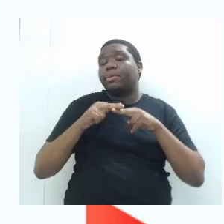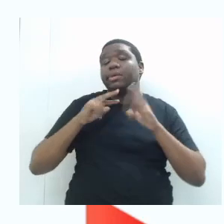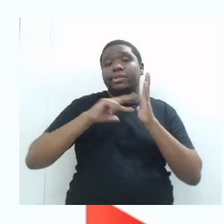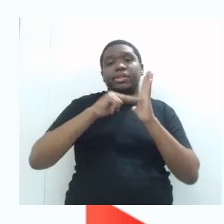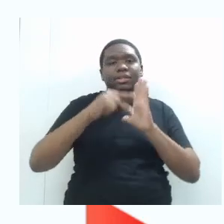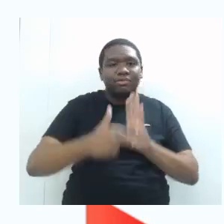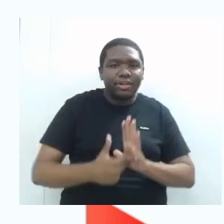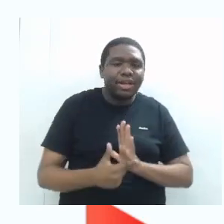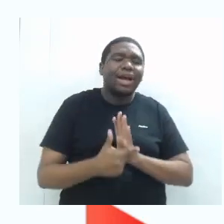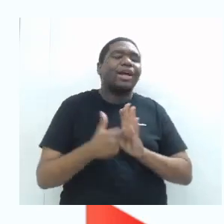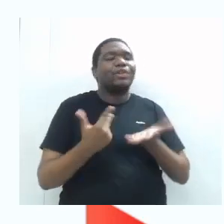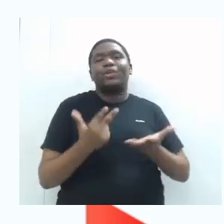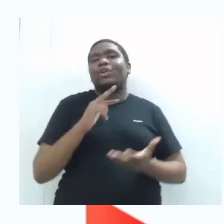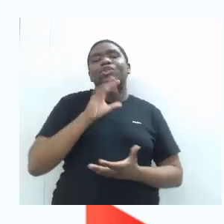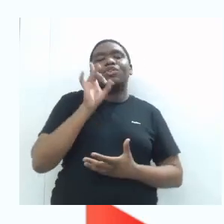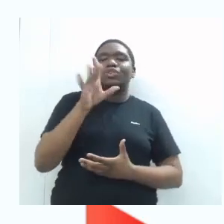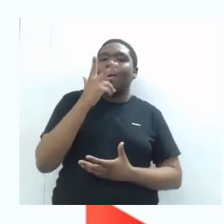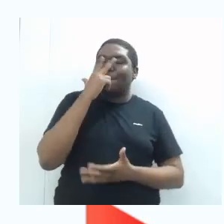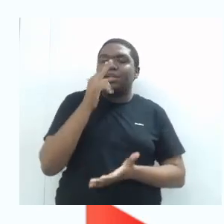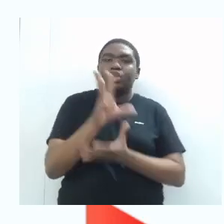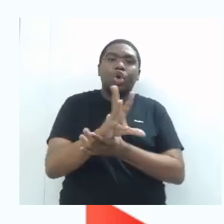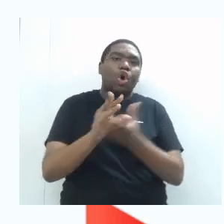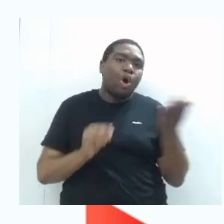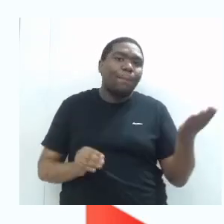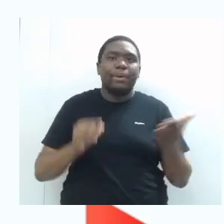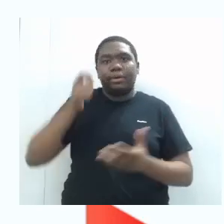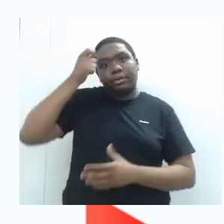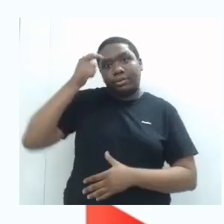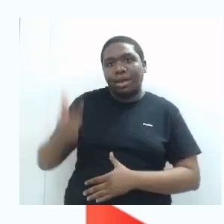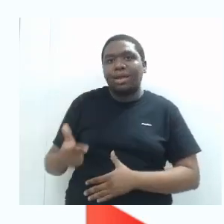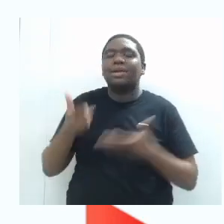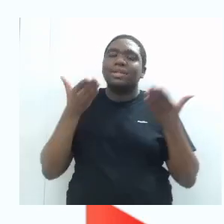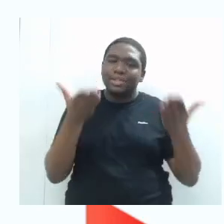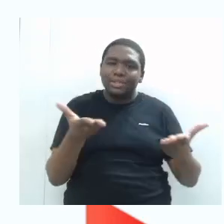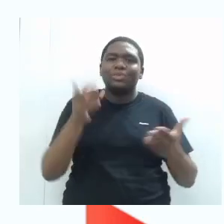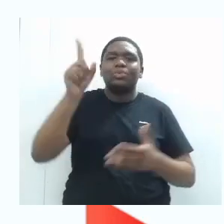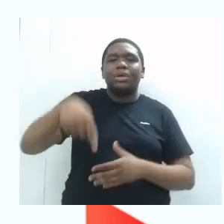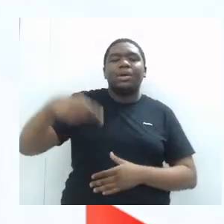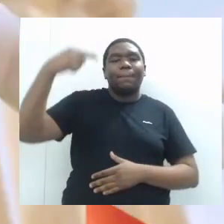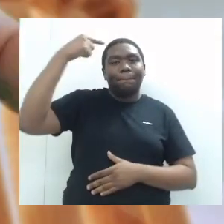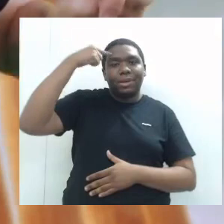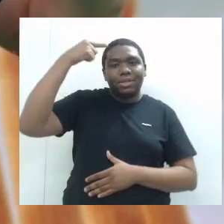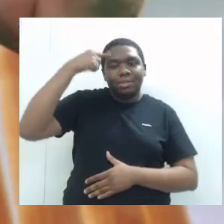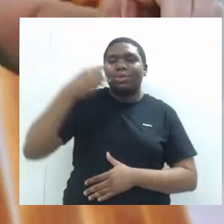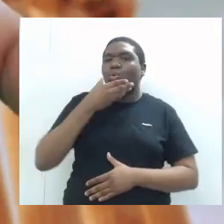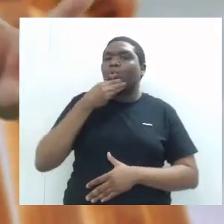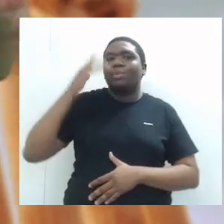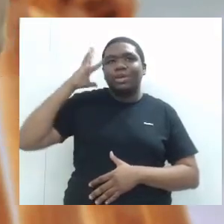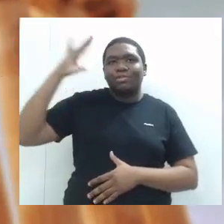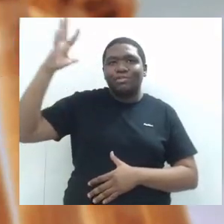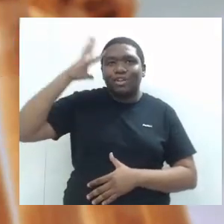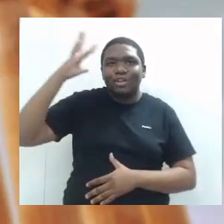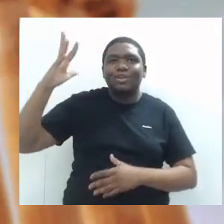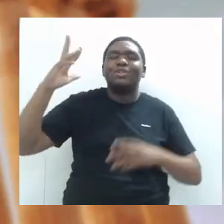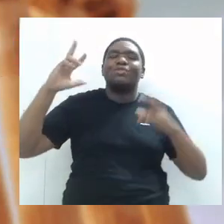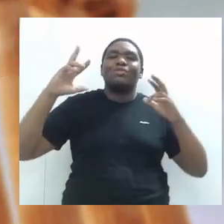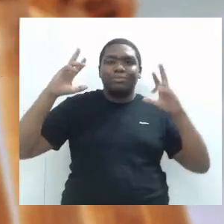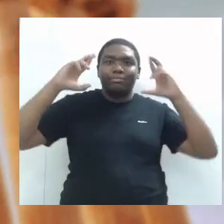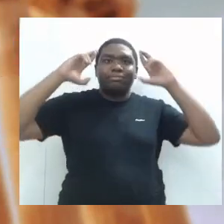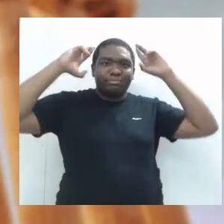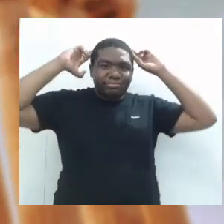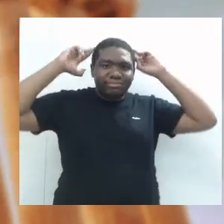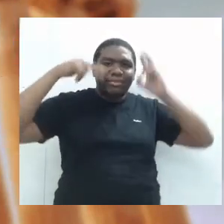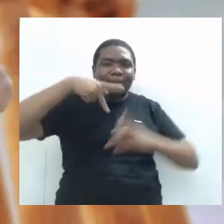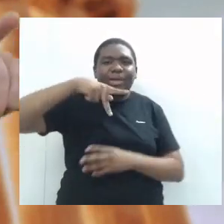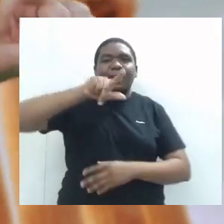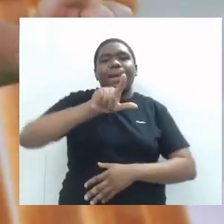não passa de uma imitação de uma ideia. Esse é o pensamento do filósofo grego Platão,